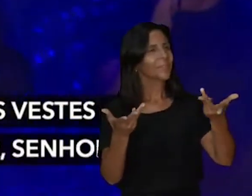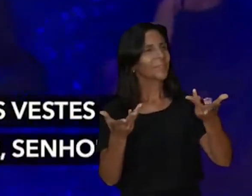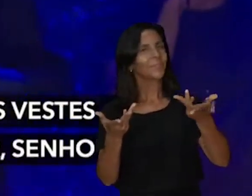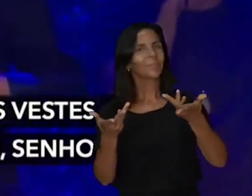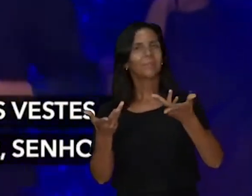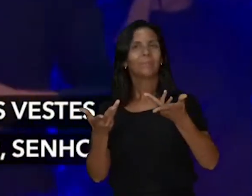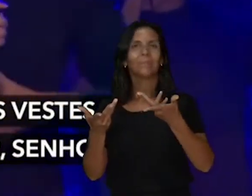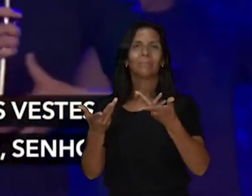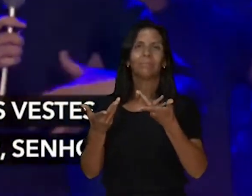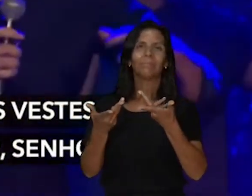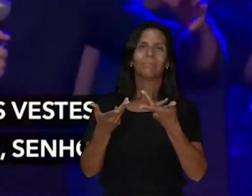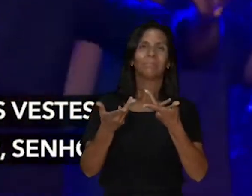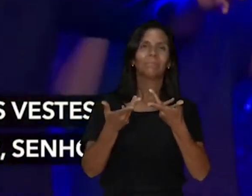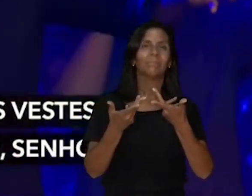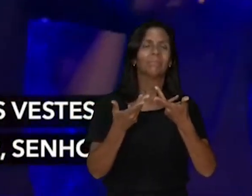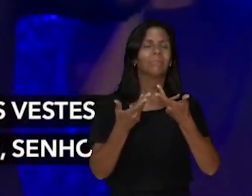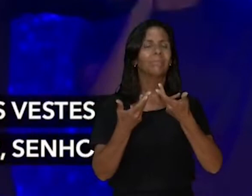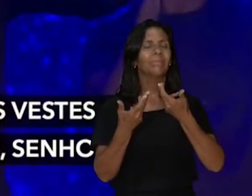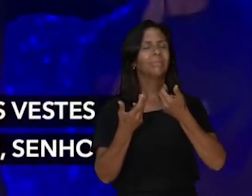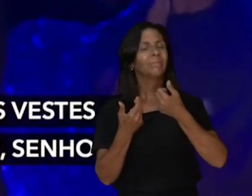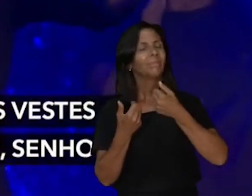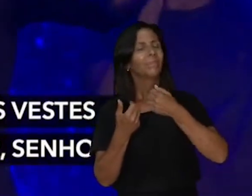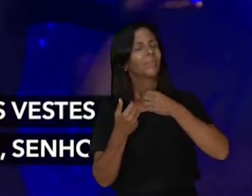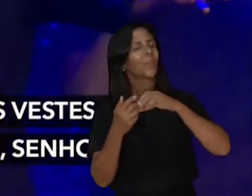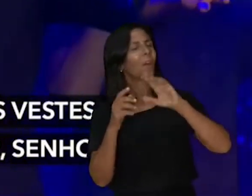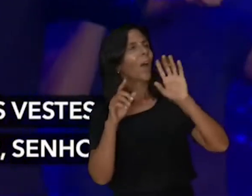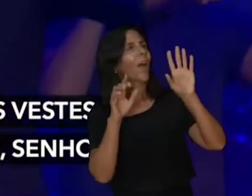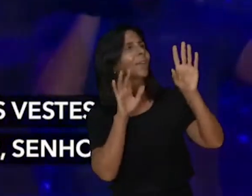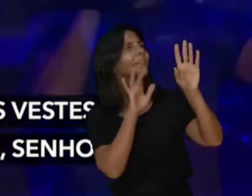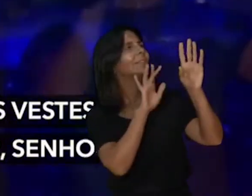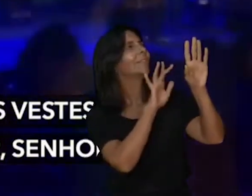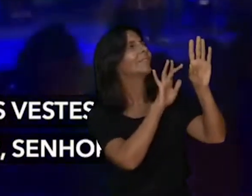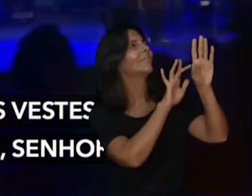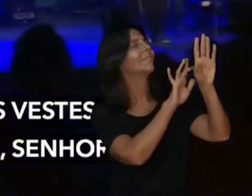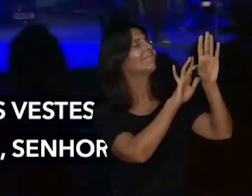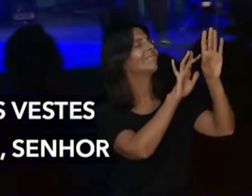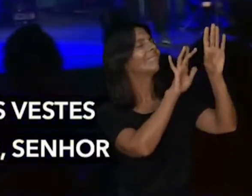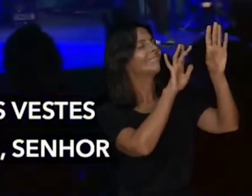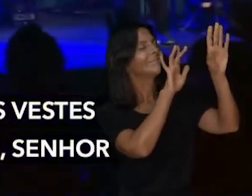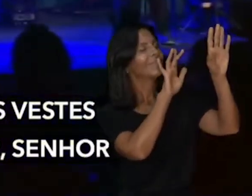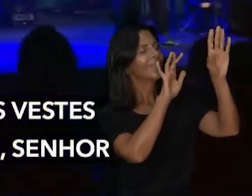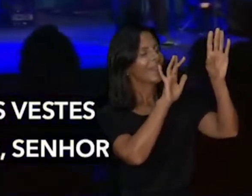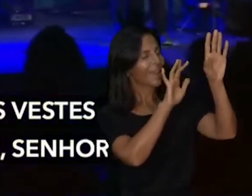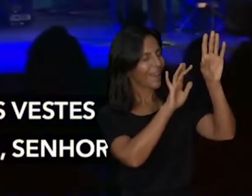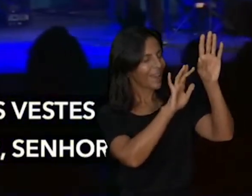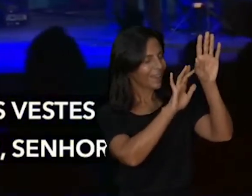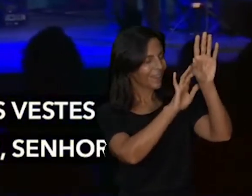Maravilhoso é tocar em tuas vestes.